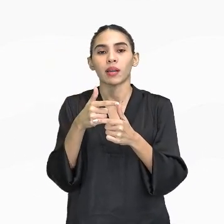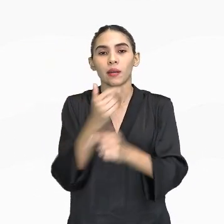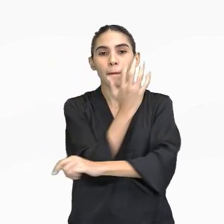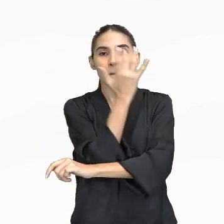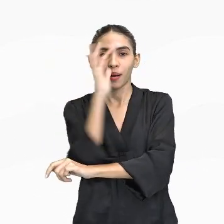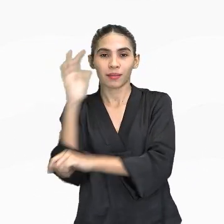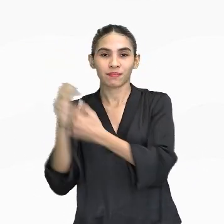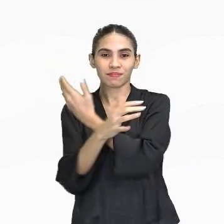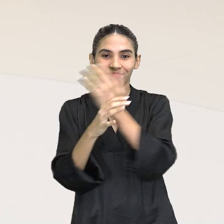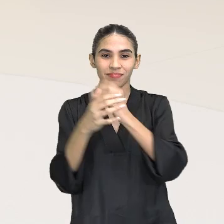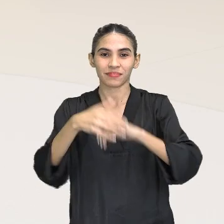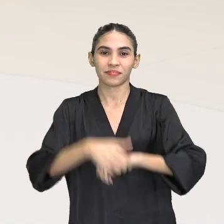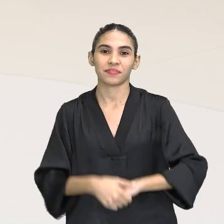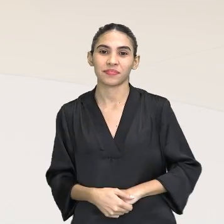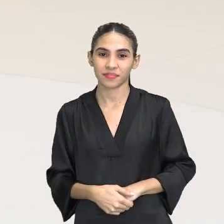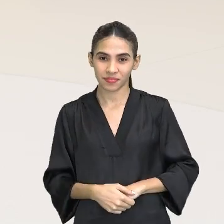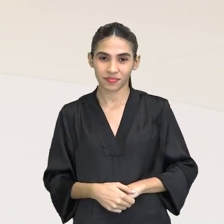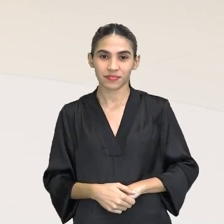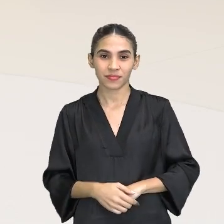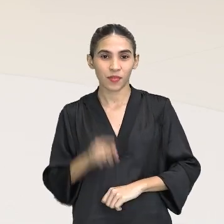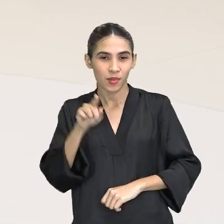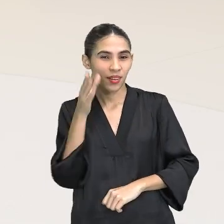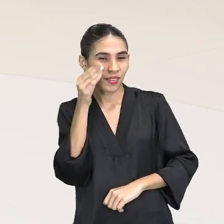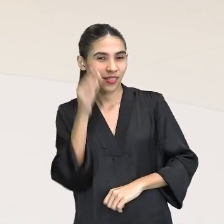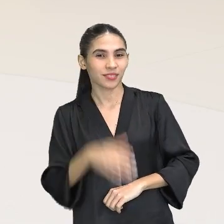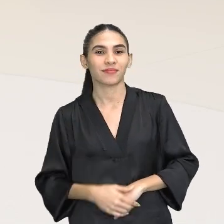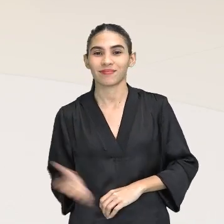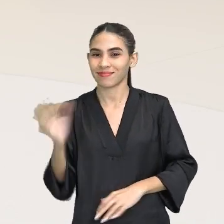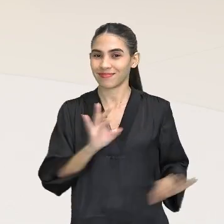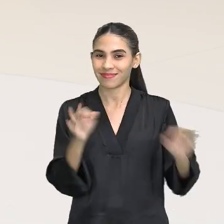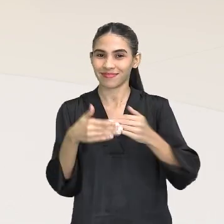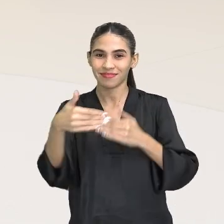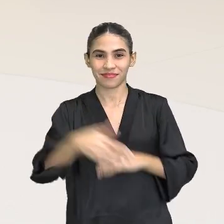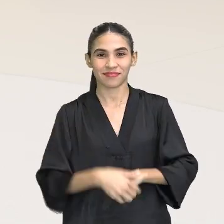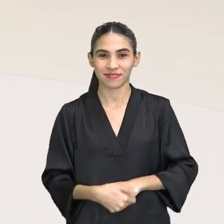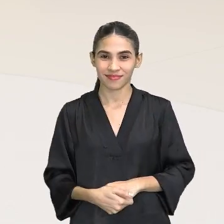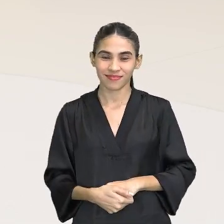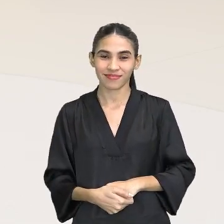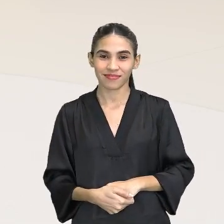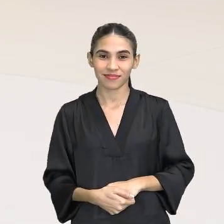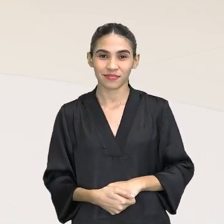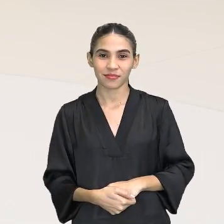nos ecossistemas. Ficou curioso, né? Então vem com a gente.